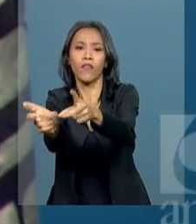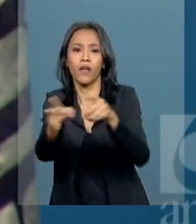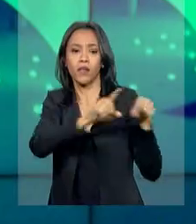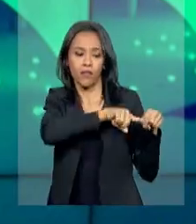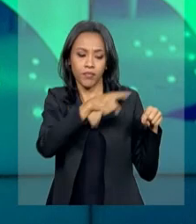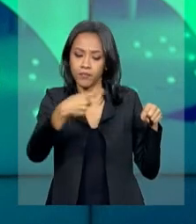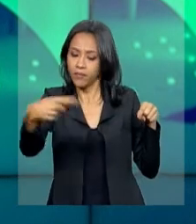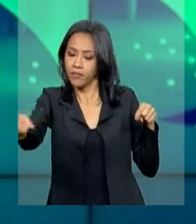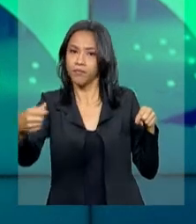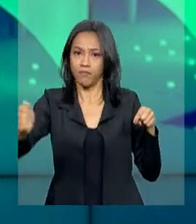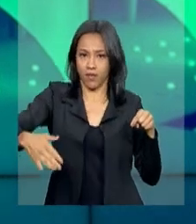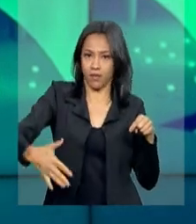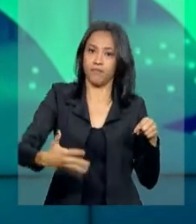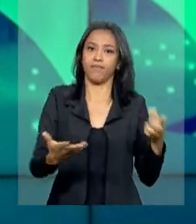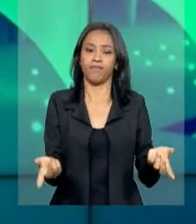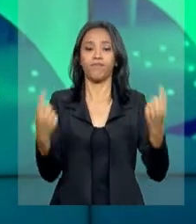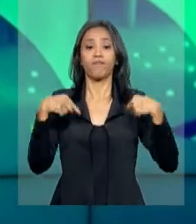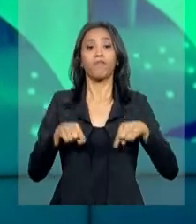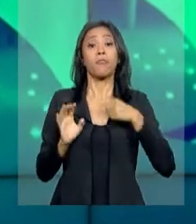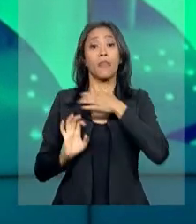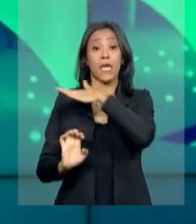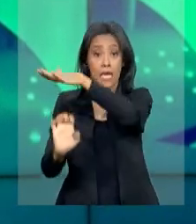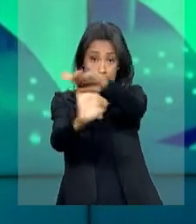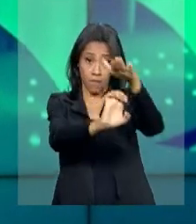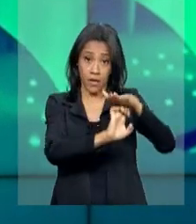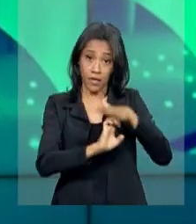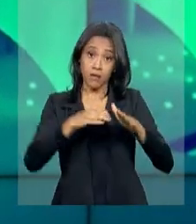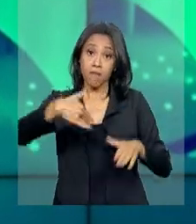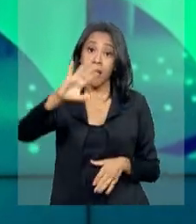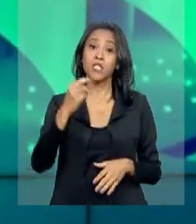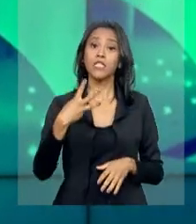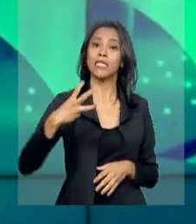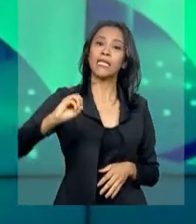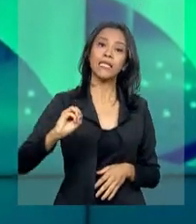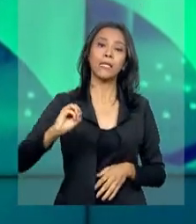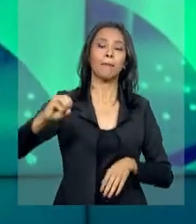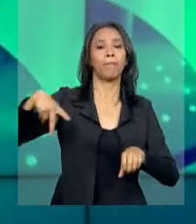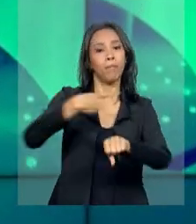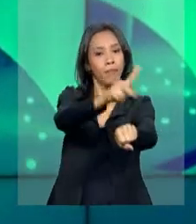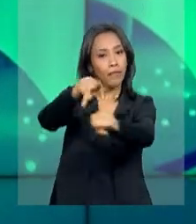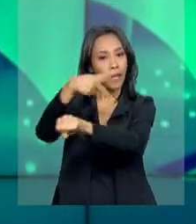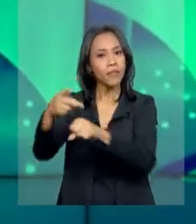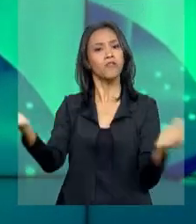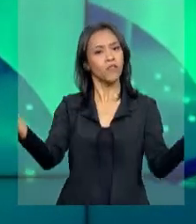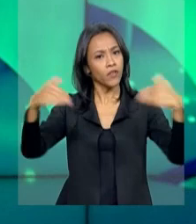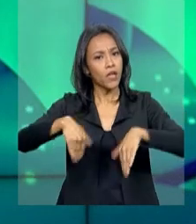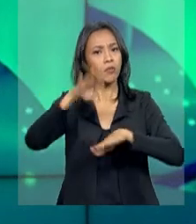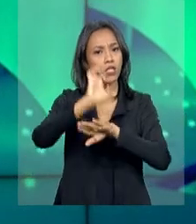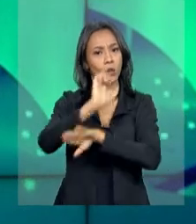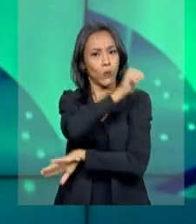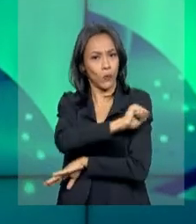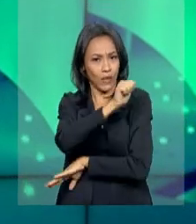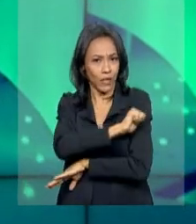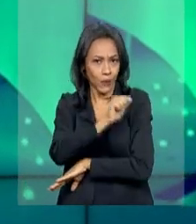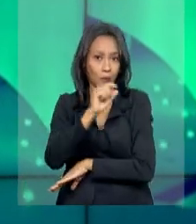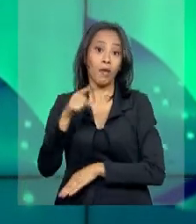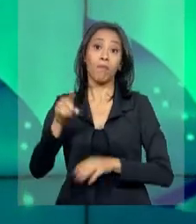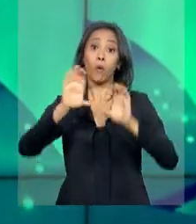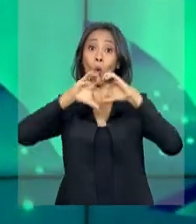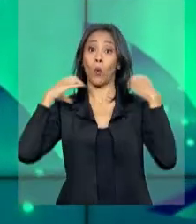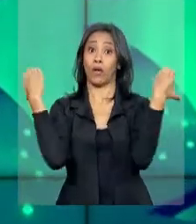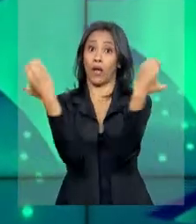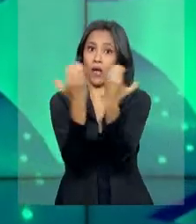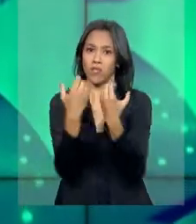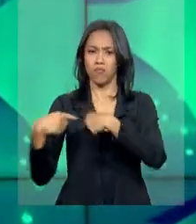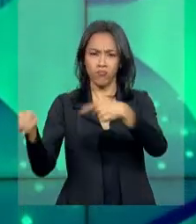produtivo. E empresas de mais de 30 países participaram também no Rio de Janeiro do Congresso Rio Óleo e Gás e